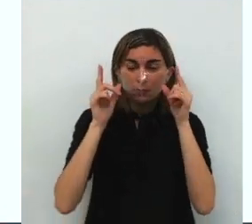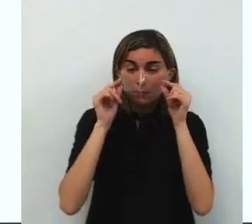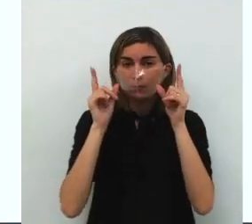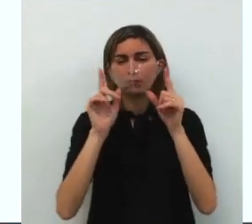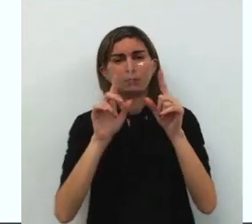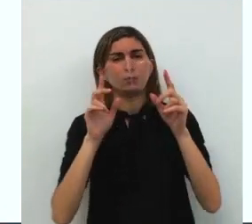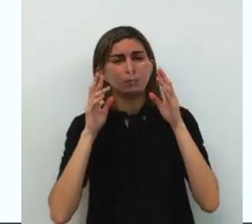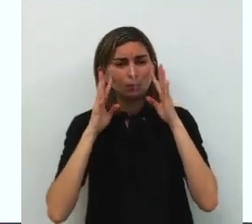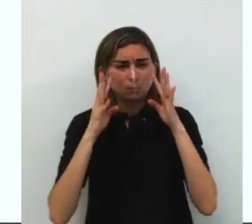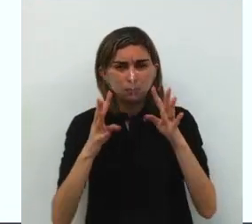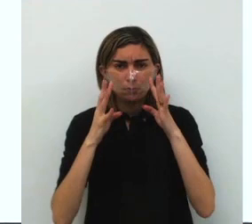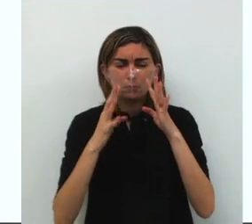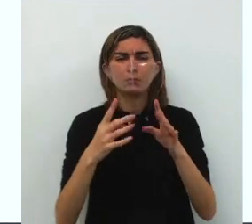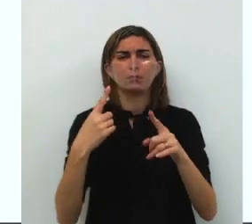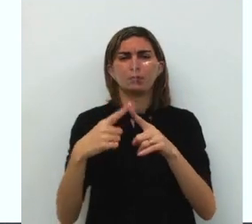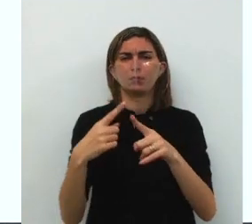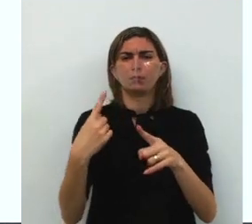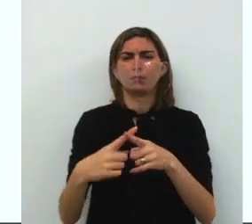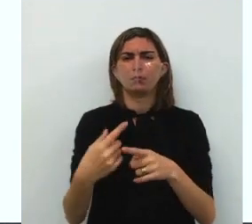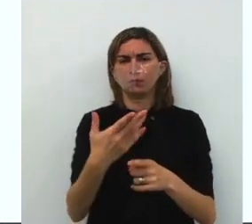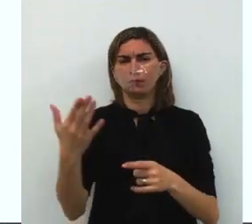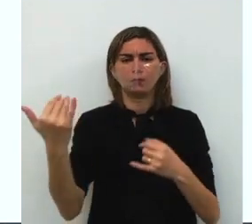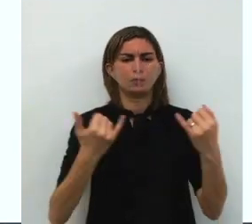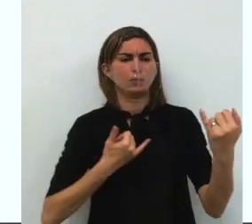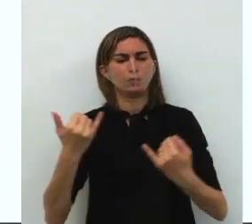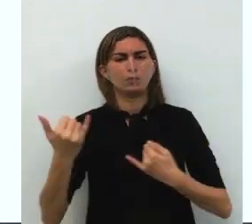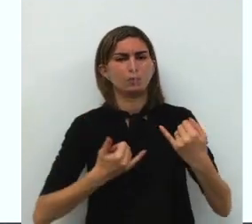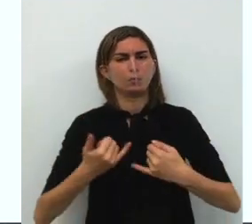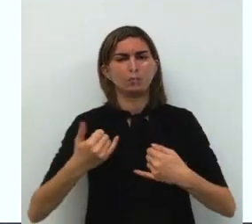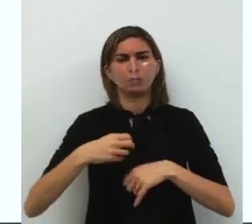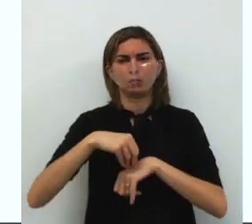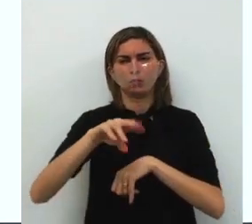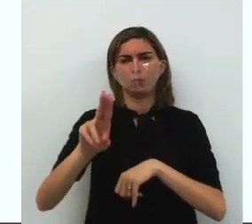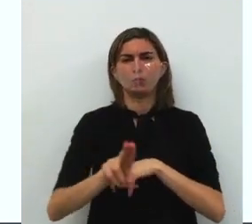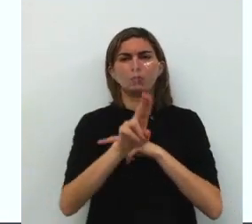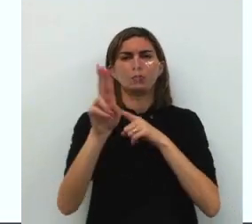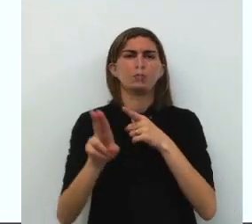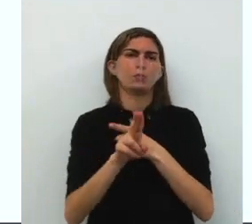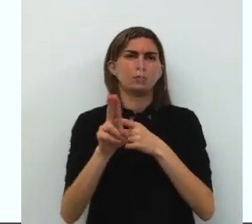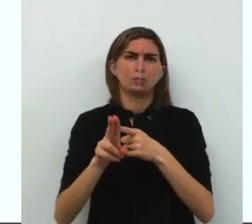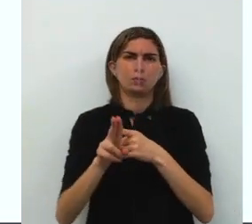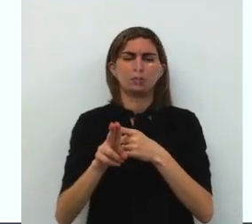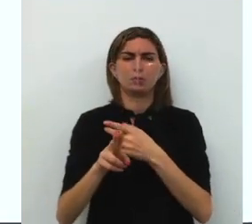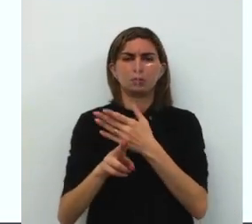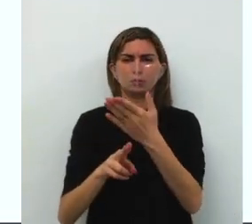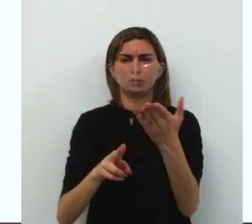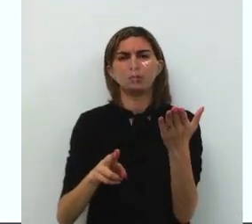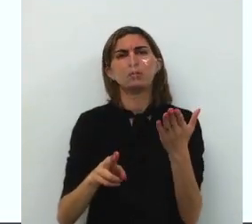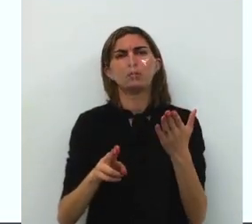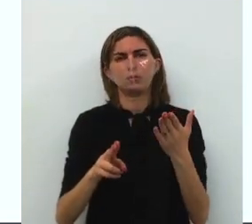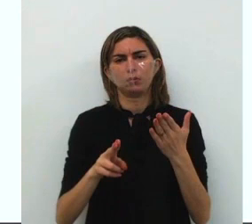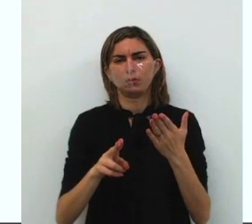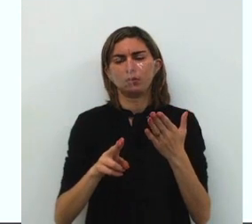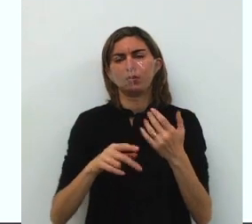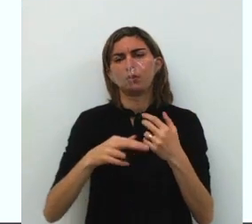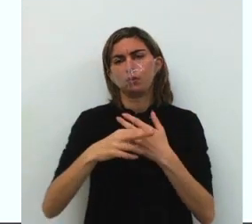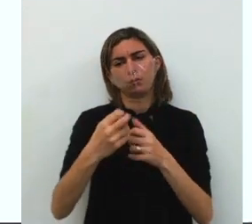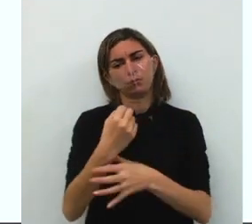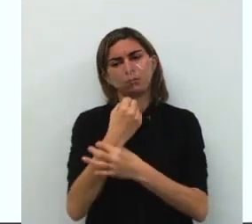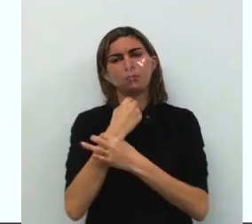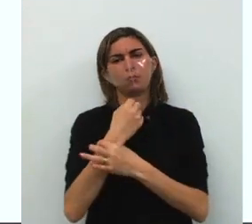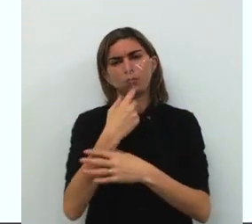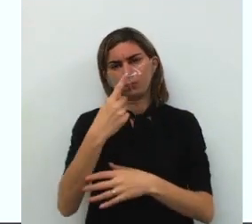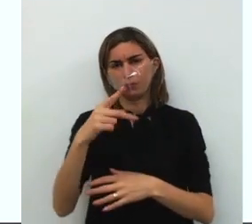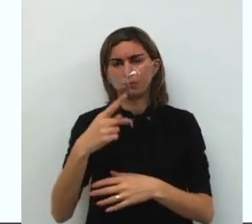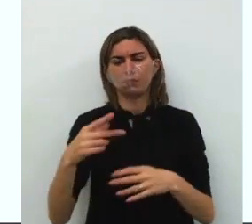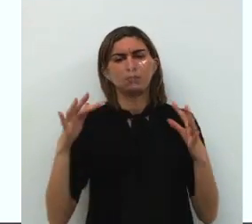pisca, certo? Por quê? Aquela informação você vai usar, é o quê? É uma segurança para você,